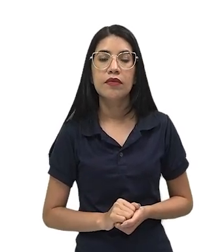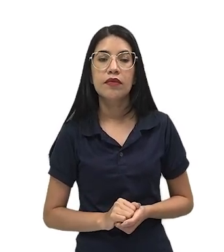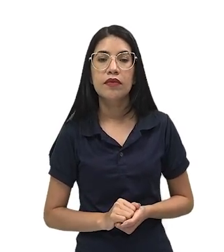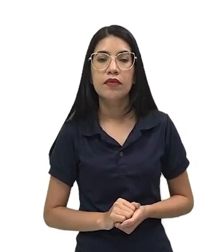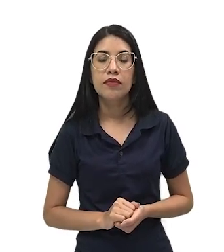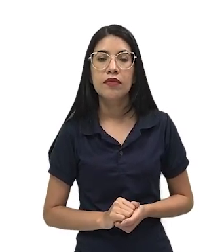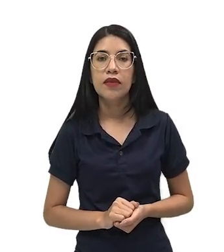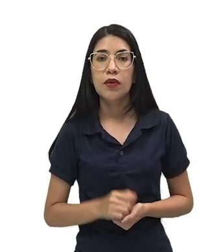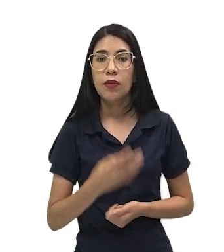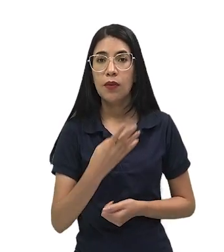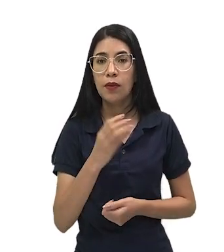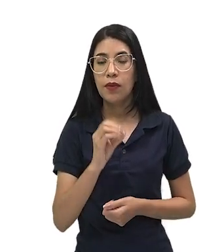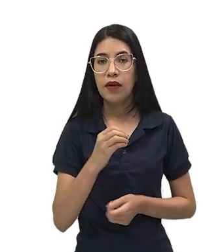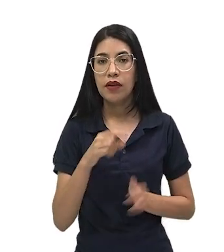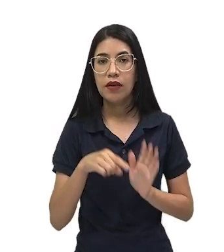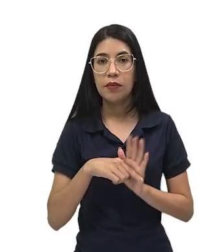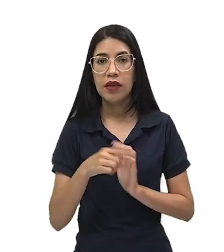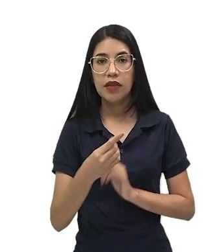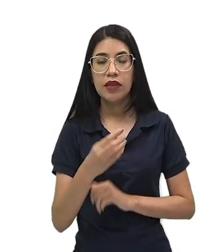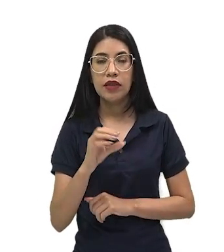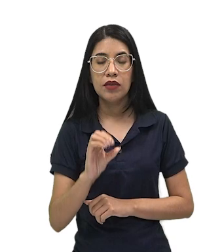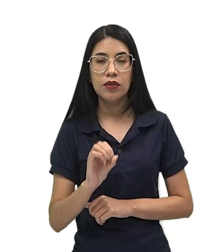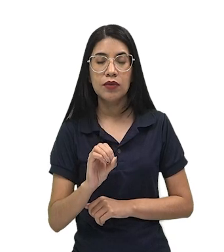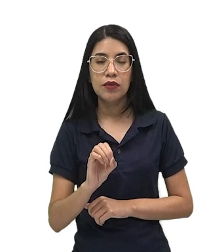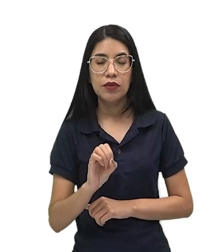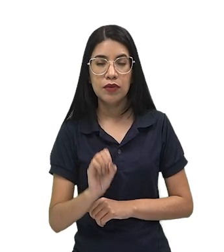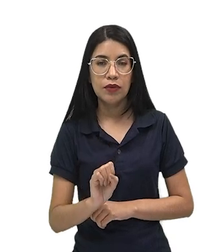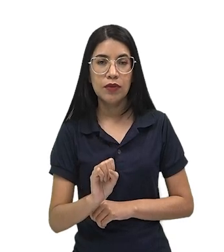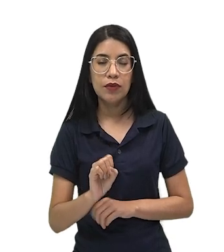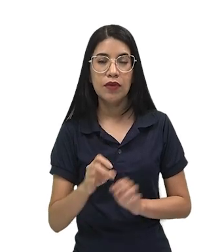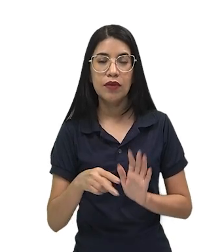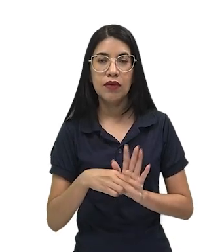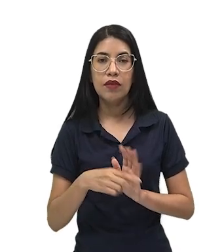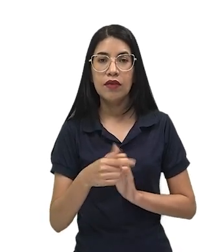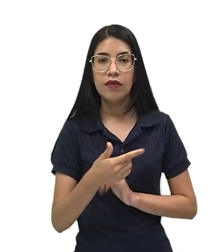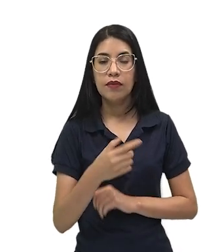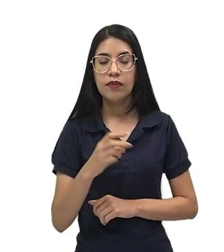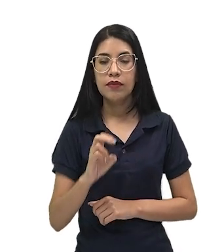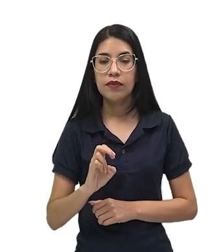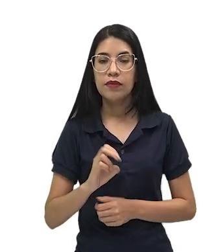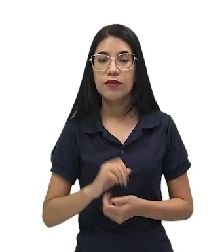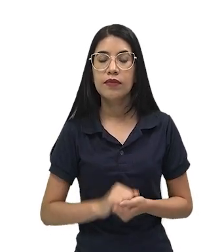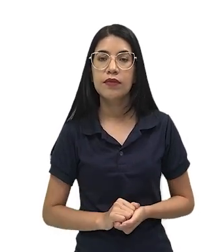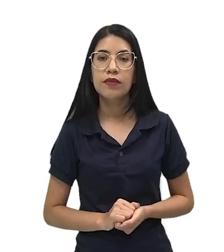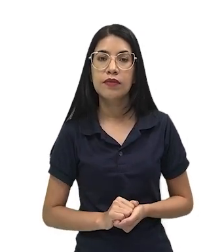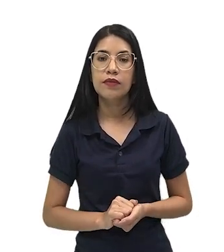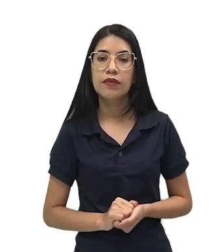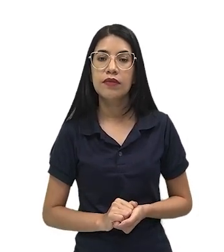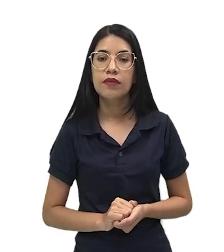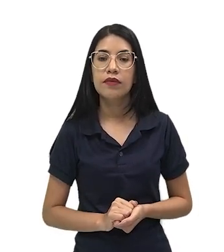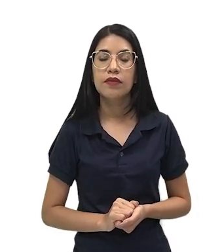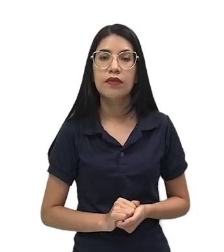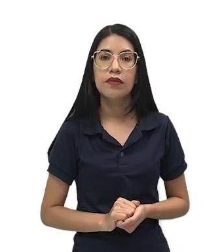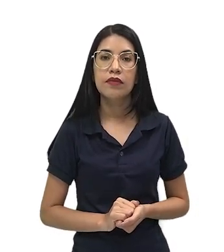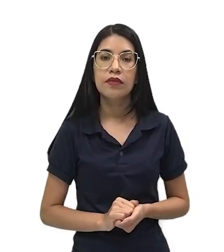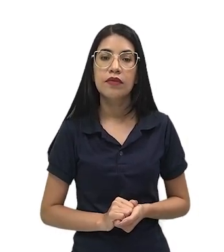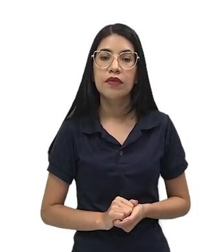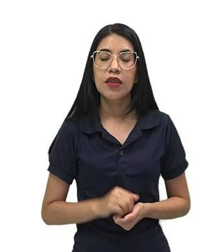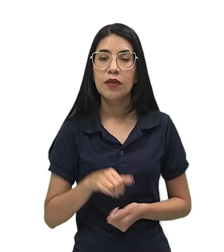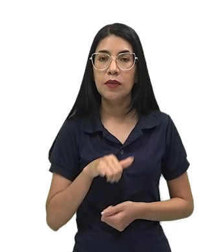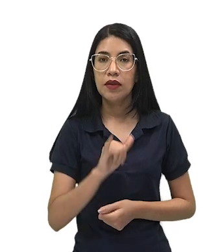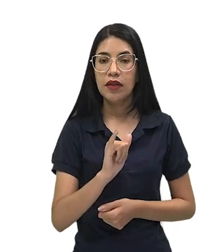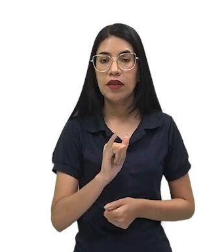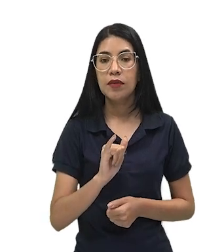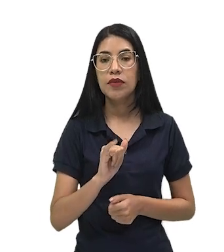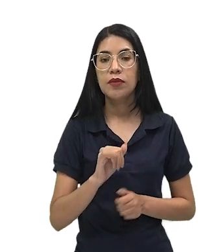tirando 18, quanto é que vai dar isso? Bem simples, né? Então, vamos substituir aqui para descobrir o número dos meninos, olha.